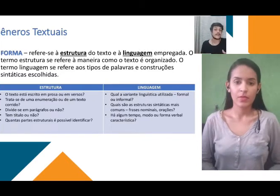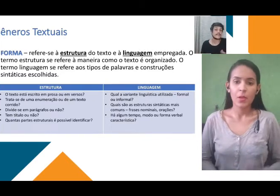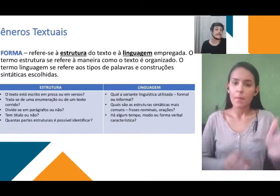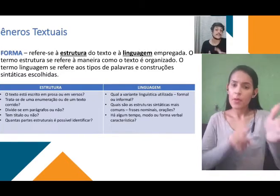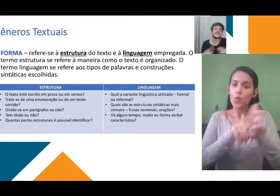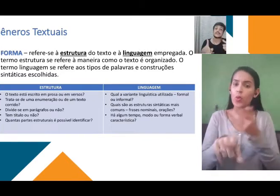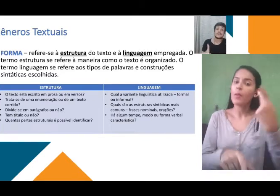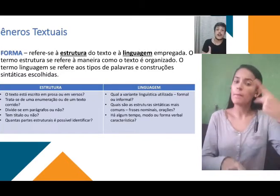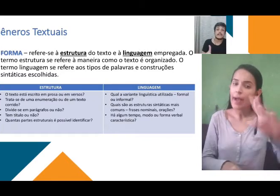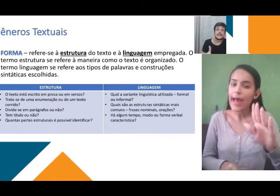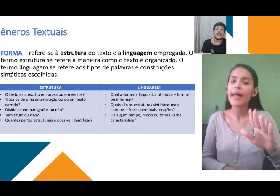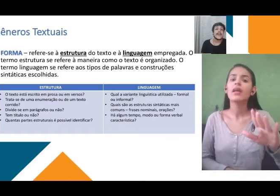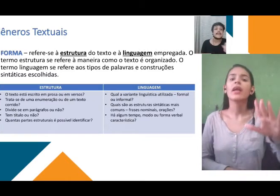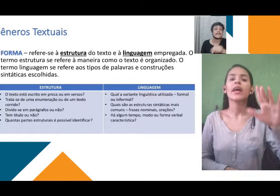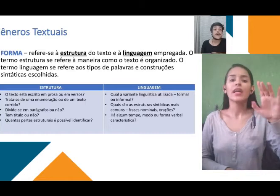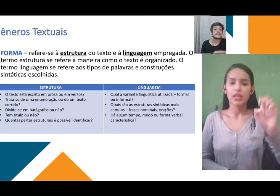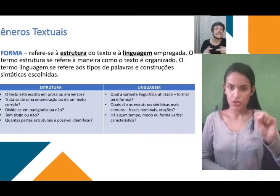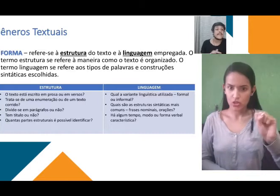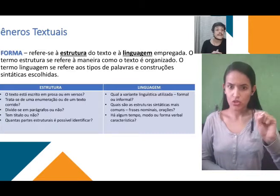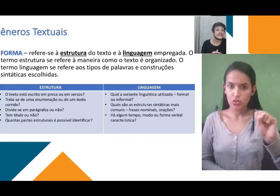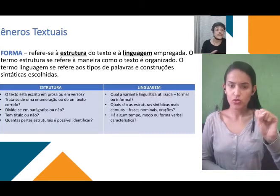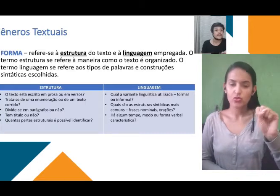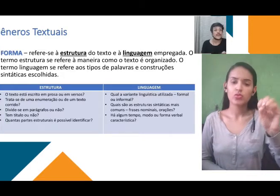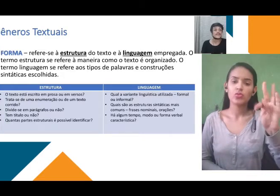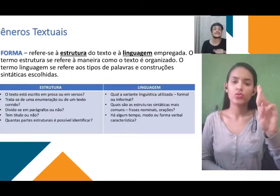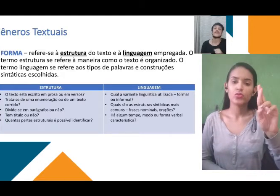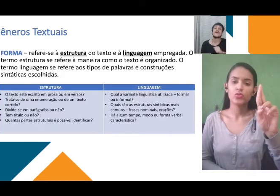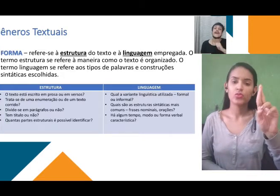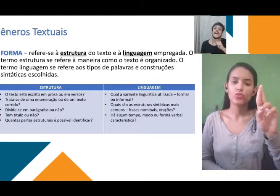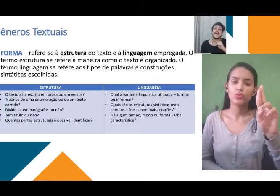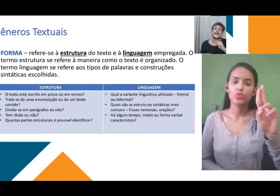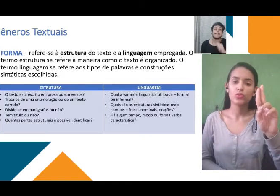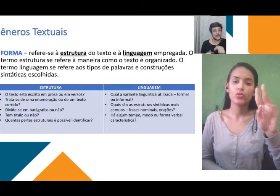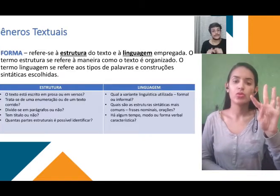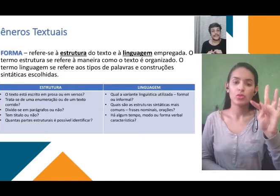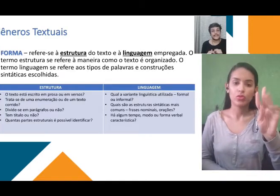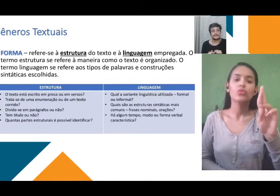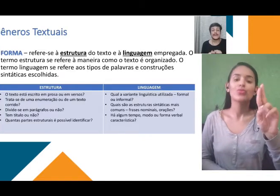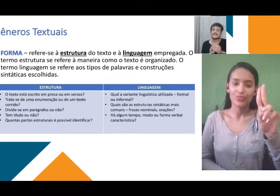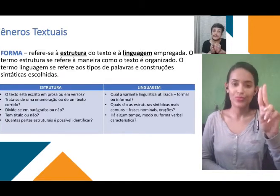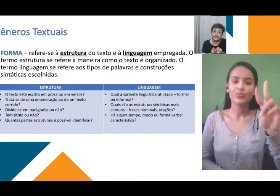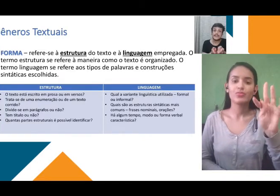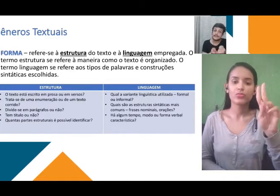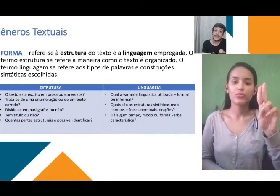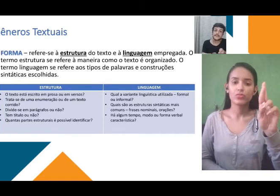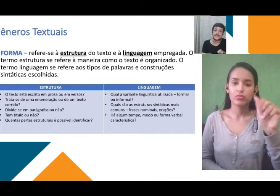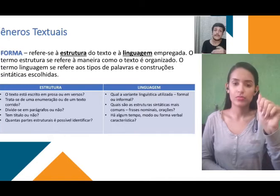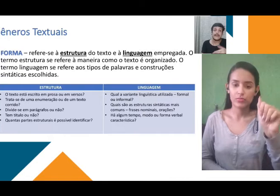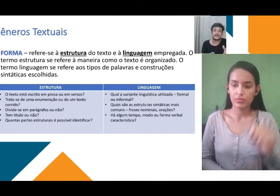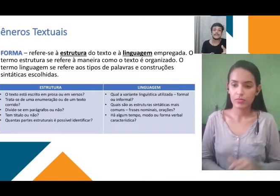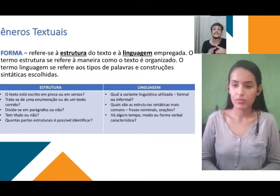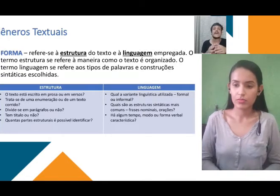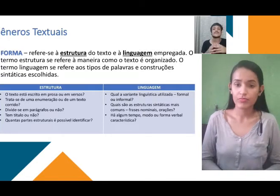parágrafo, por exemplo, e sim em estrofe? Ele é prosa, ele é verso? Então tudo isso eu estou perguntando para a estrutura do texto. Estou